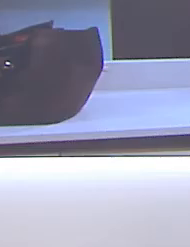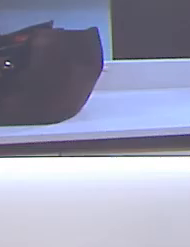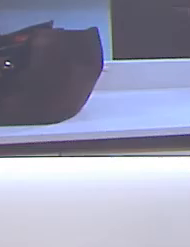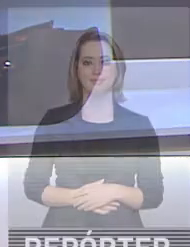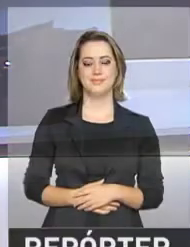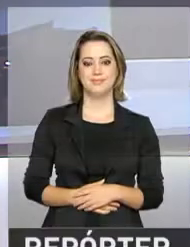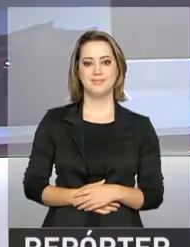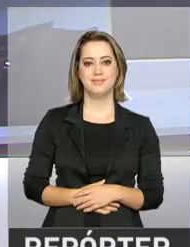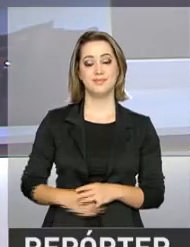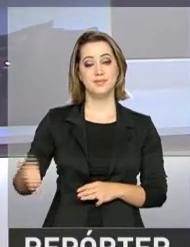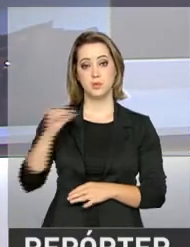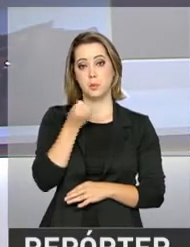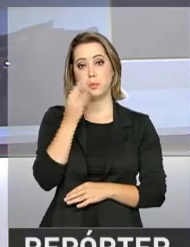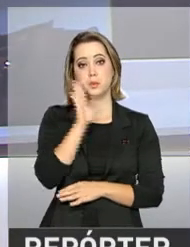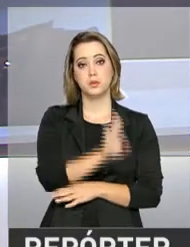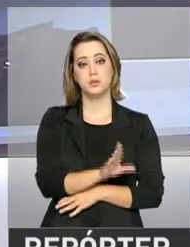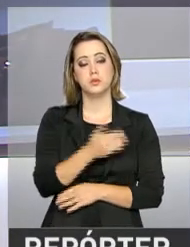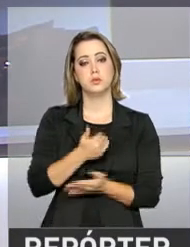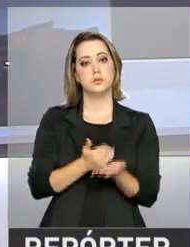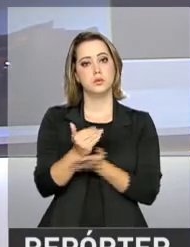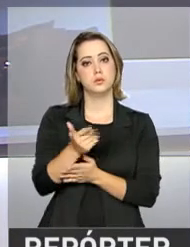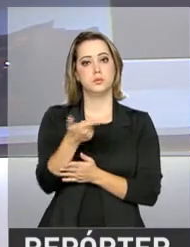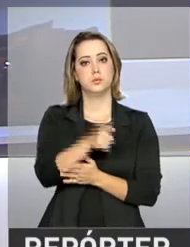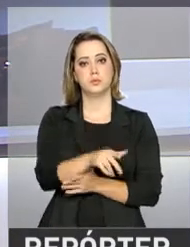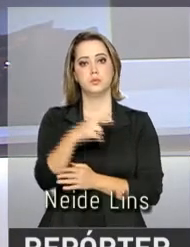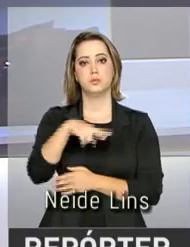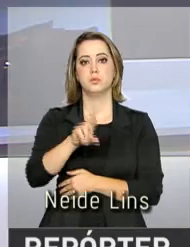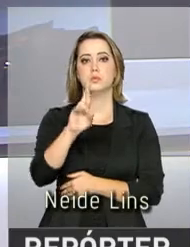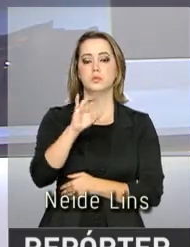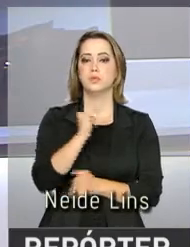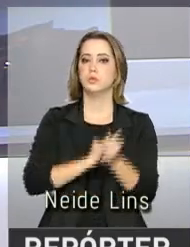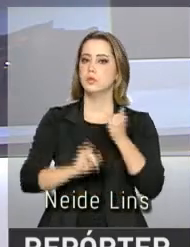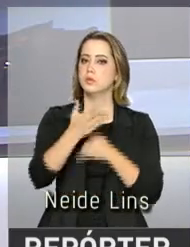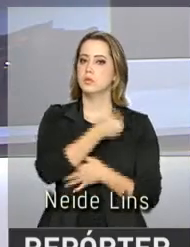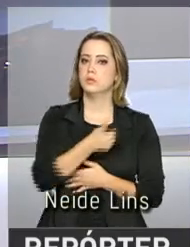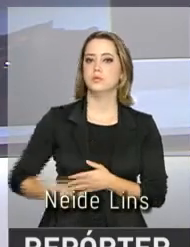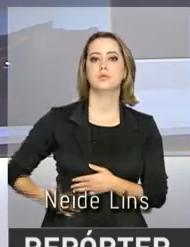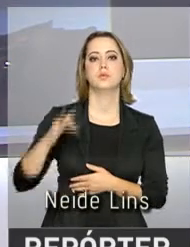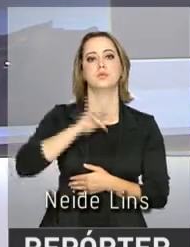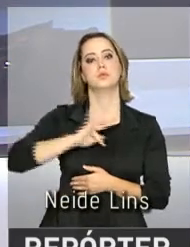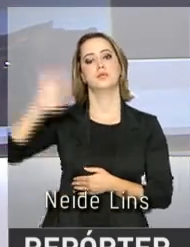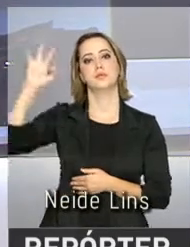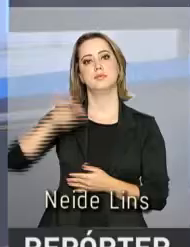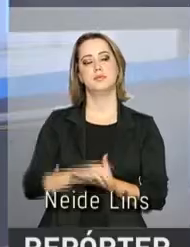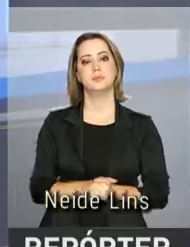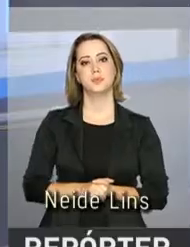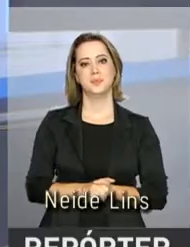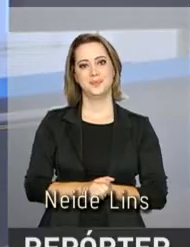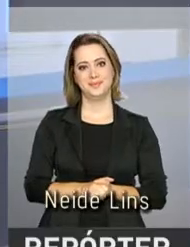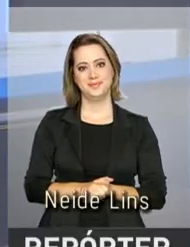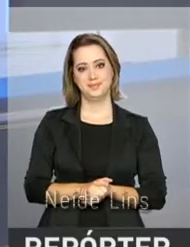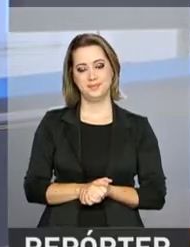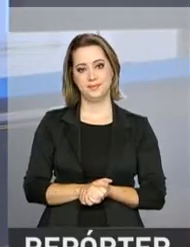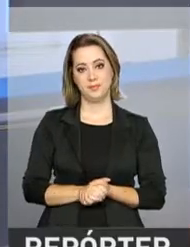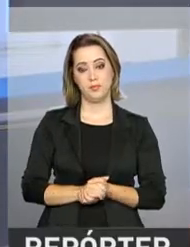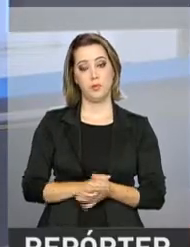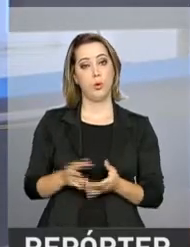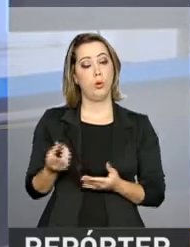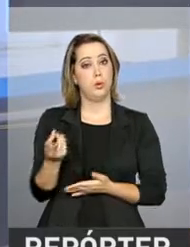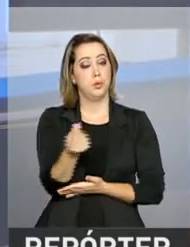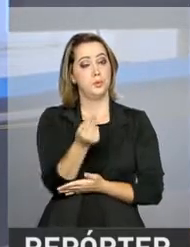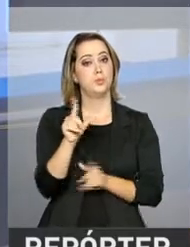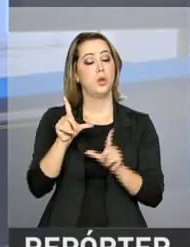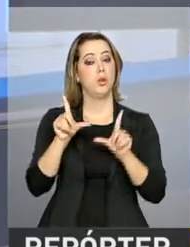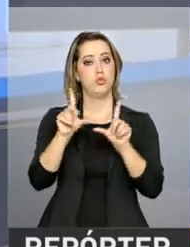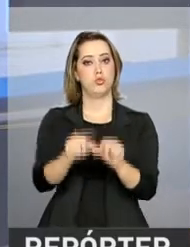olá boa tarde começa agora mais um repórter nbr com as notícias do governo federal o mercado financeiro reduziu